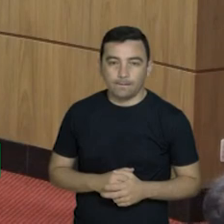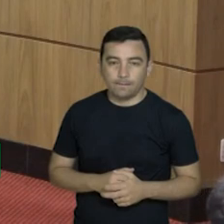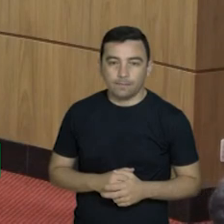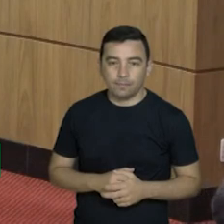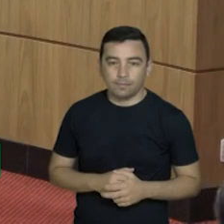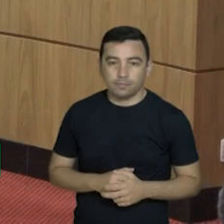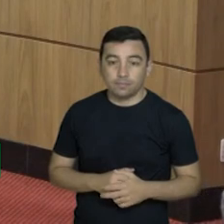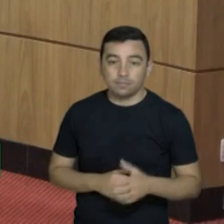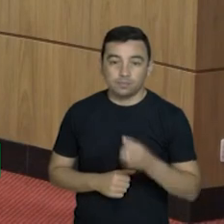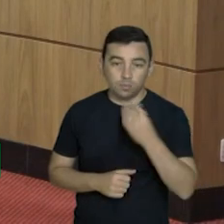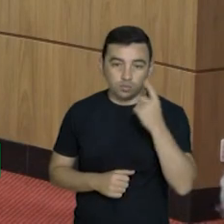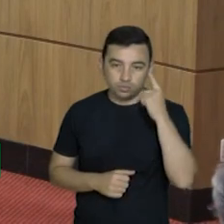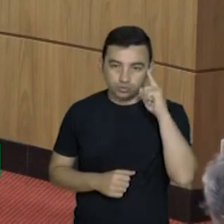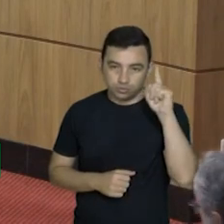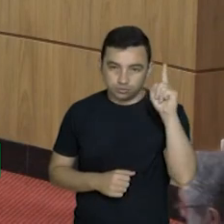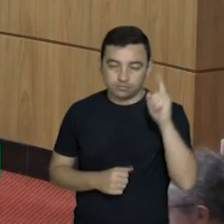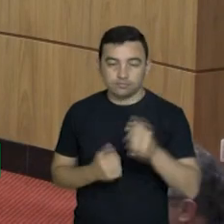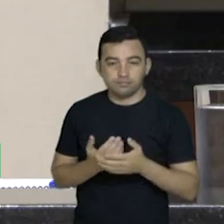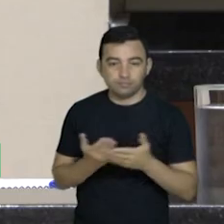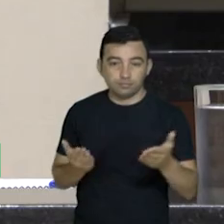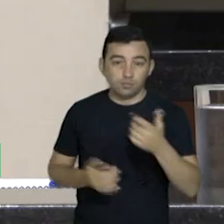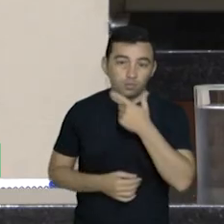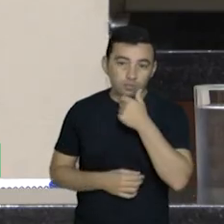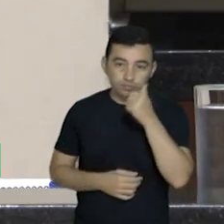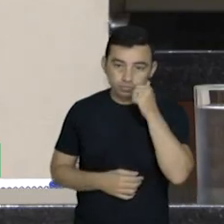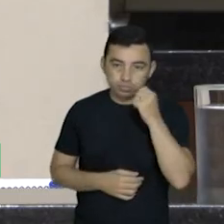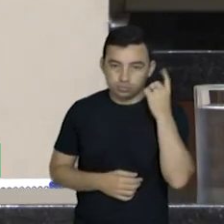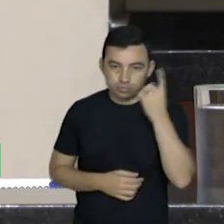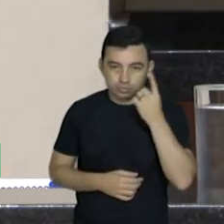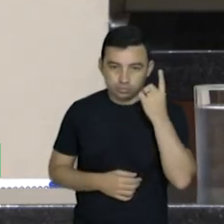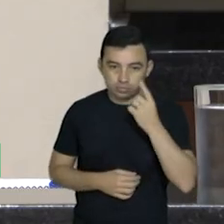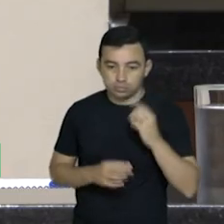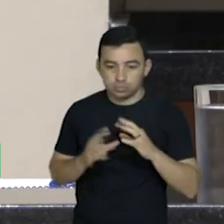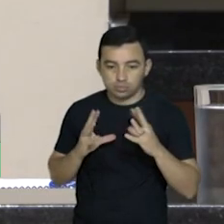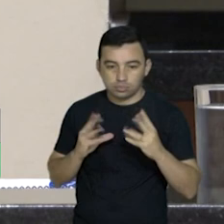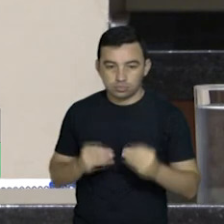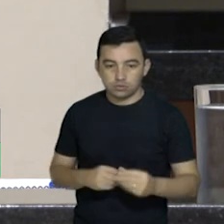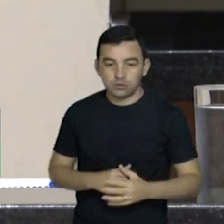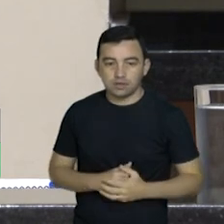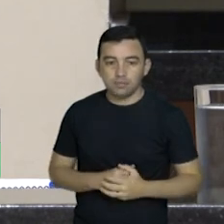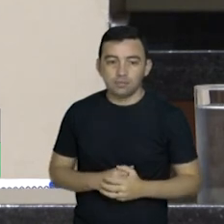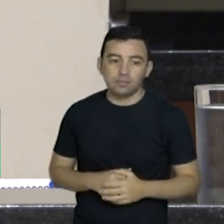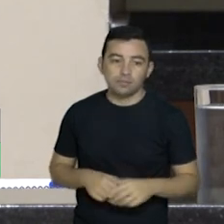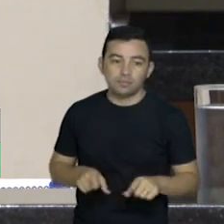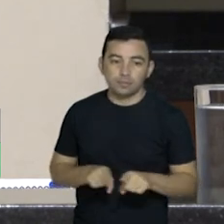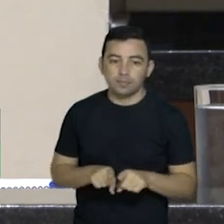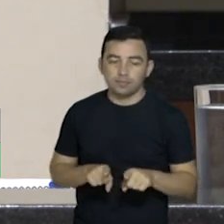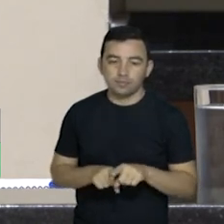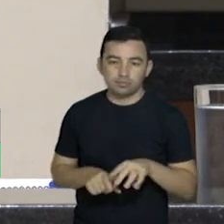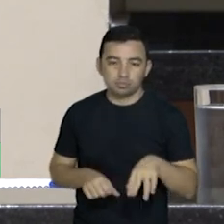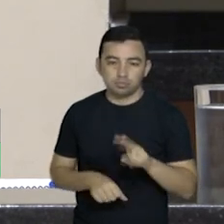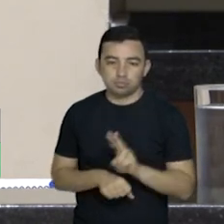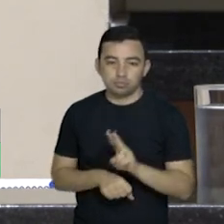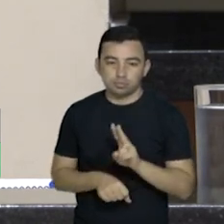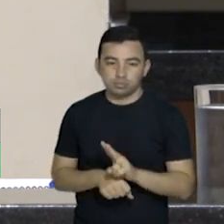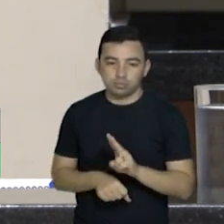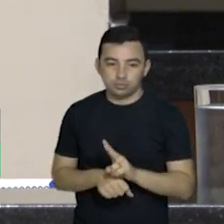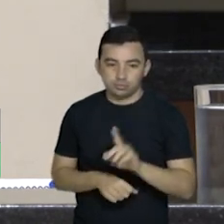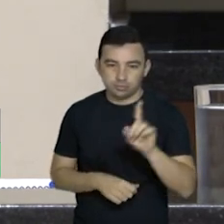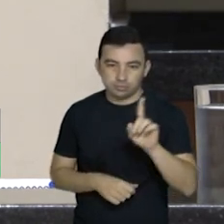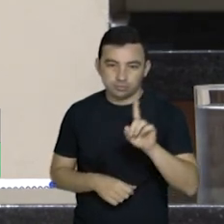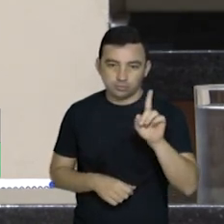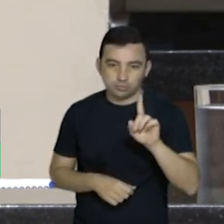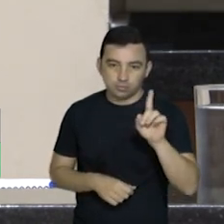Bom dia senhoras e senhores deputados sou a proteção de Deus declaro aberta